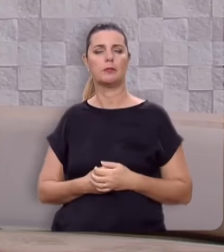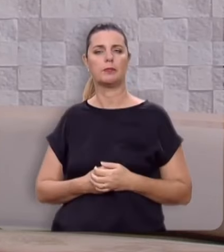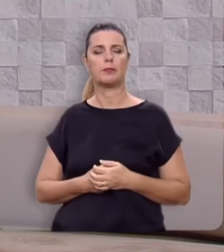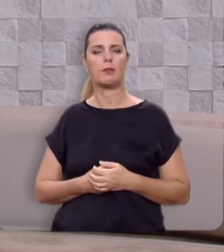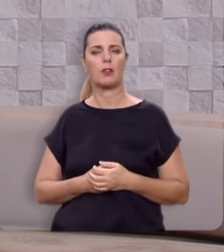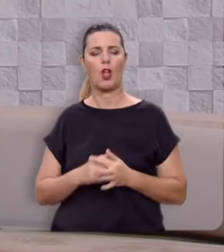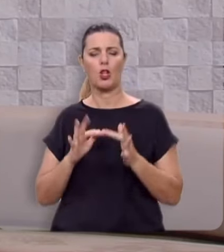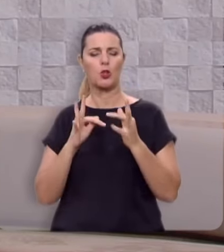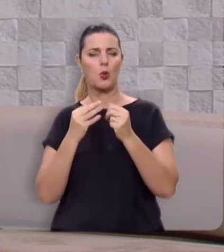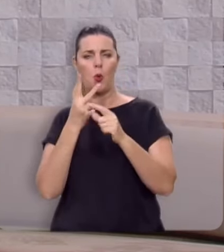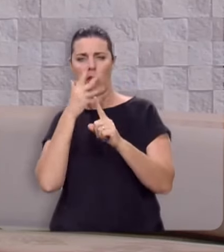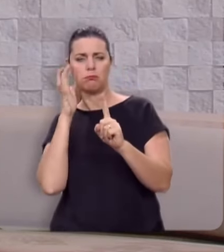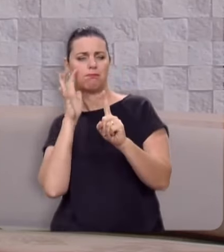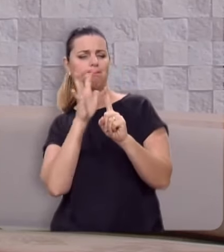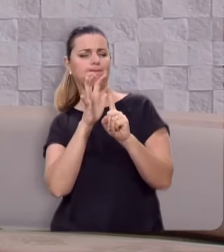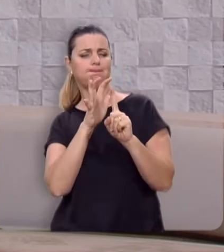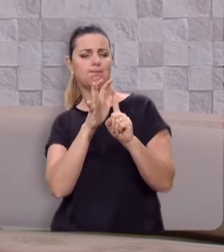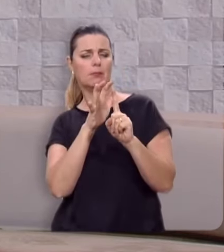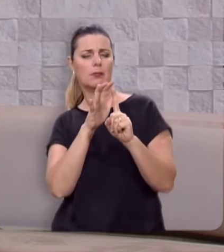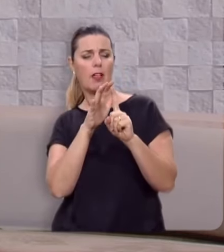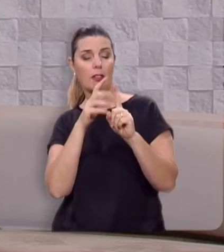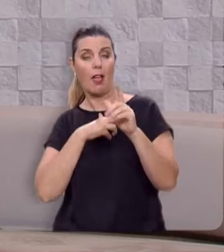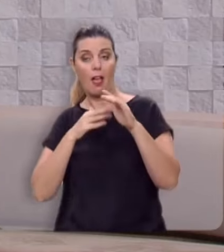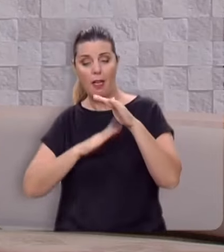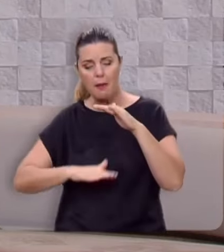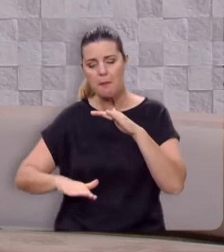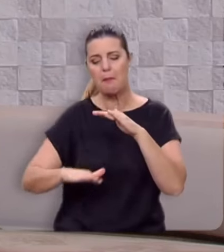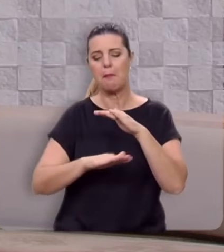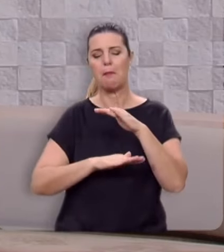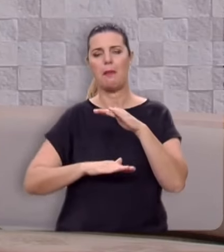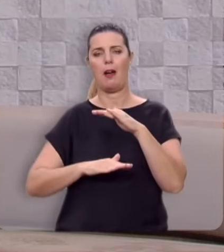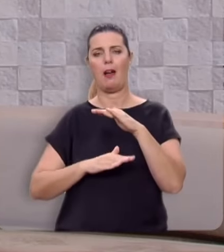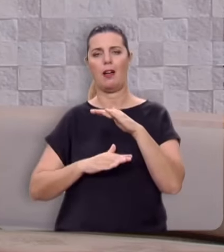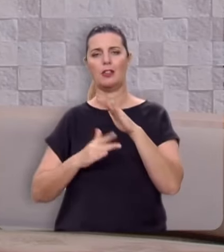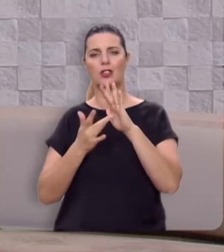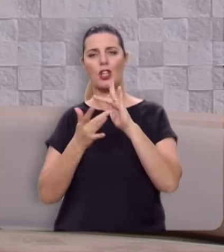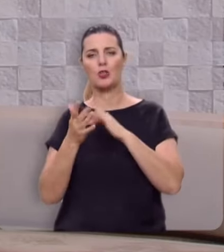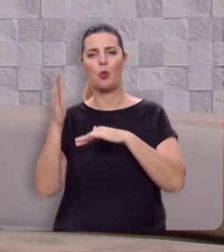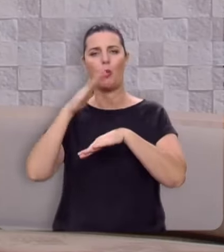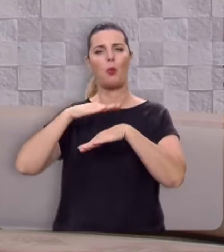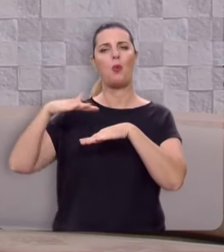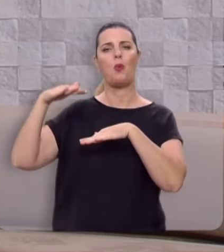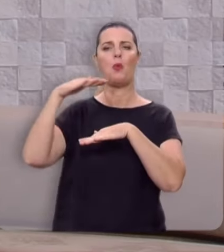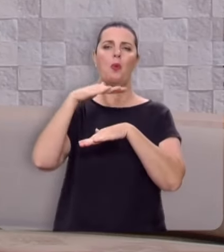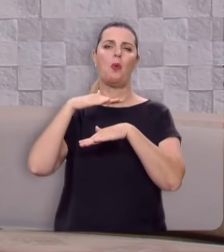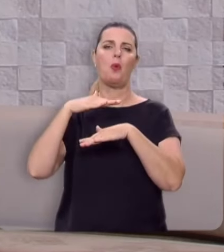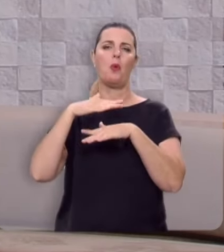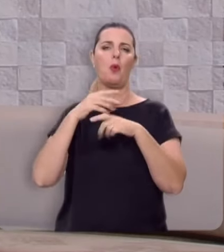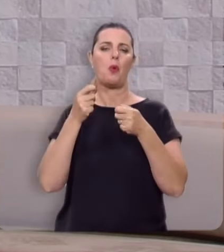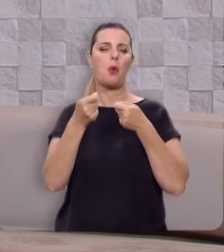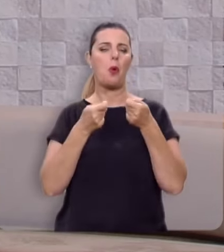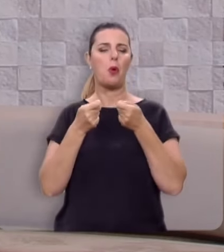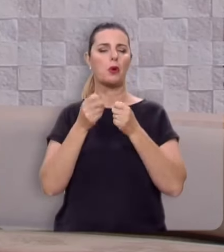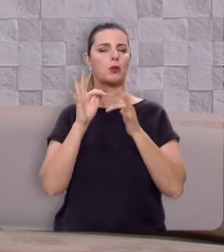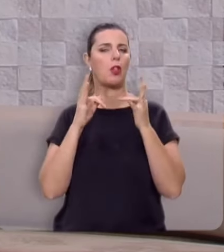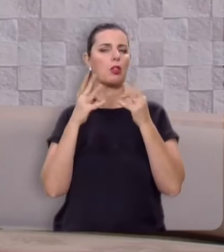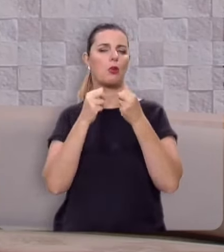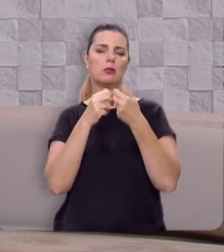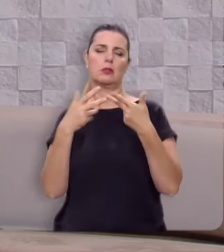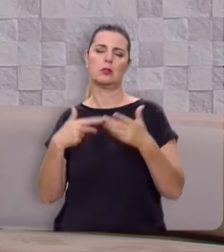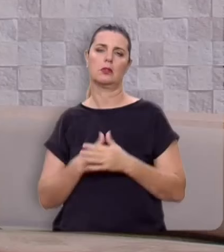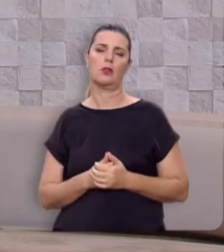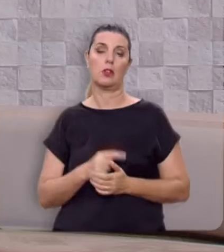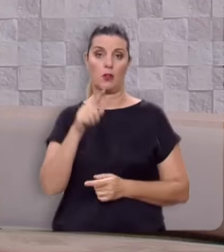Tudo aquilo que ameaça você está debaixo dos meus pés, sob o meu pleno e total controle. Quando você compreende